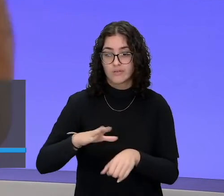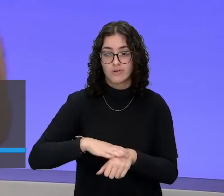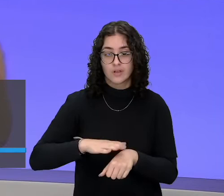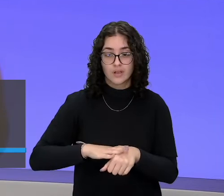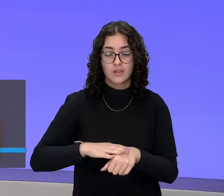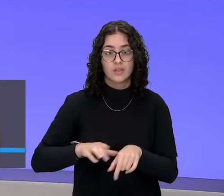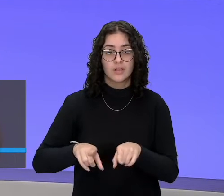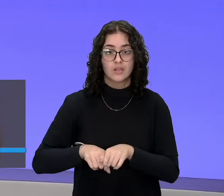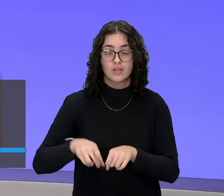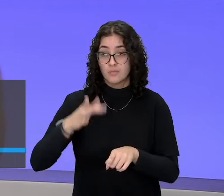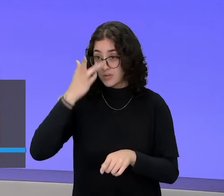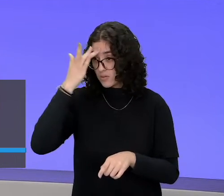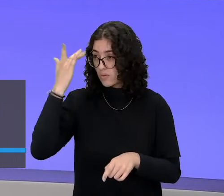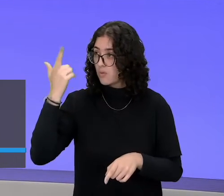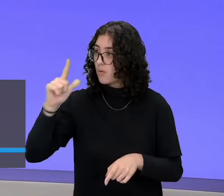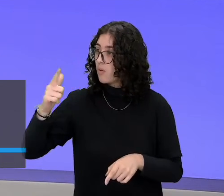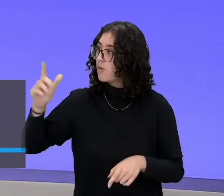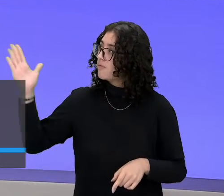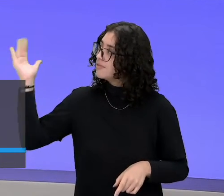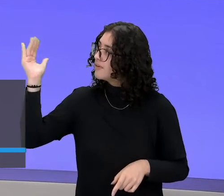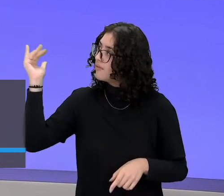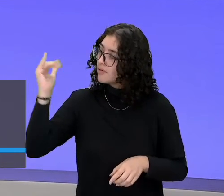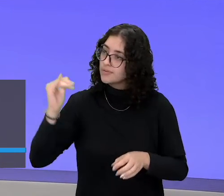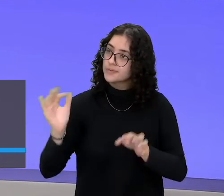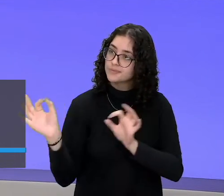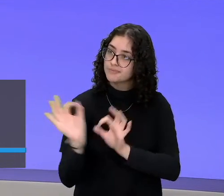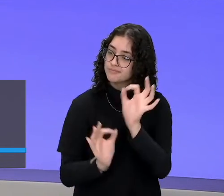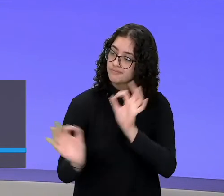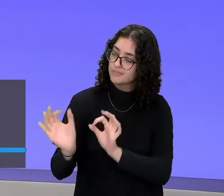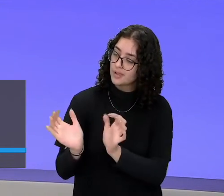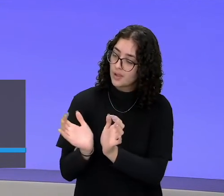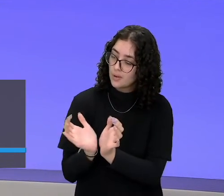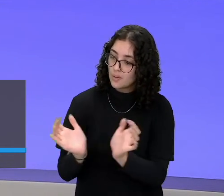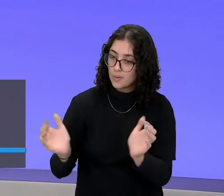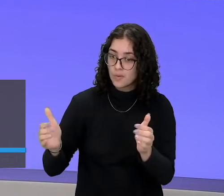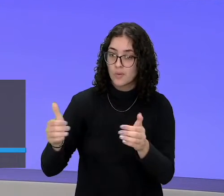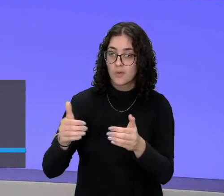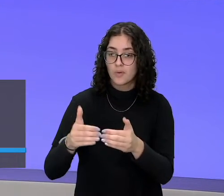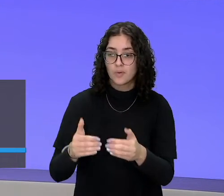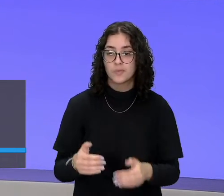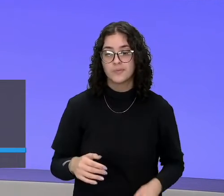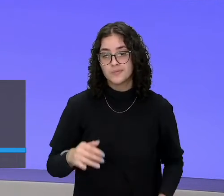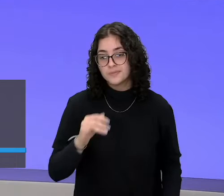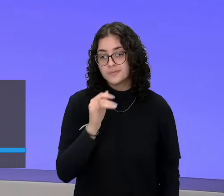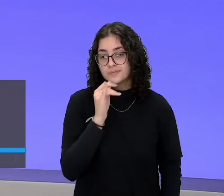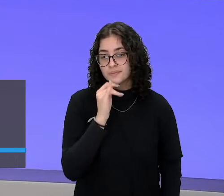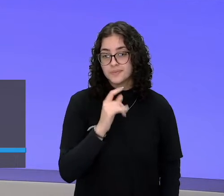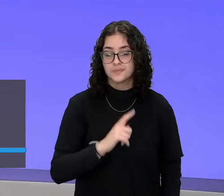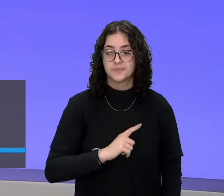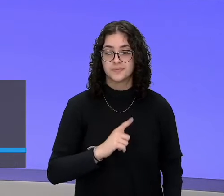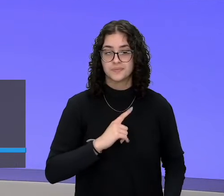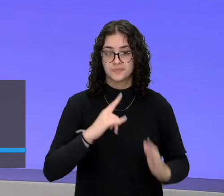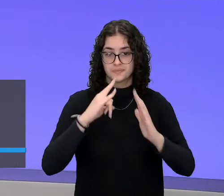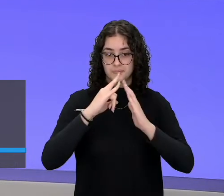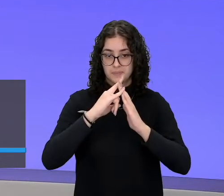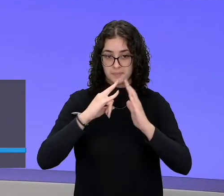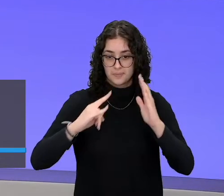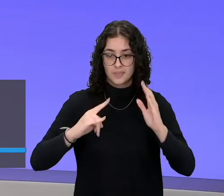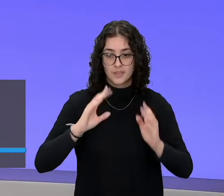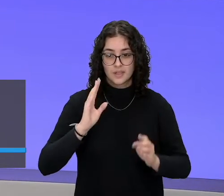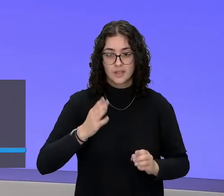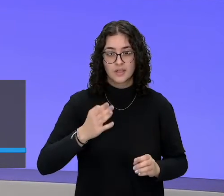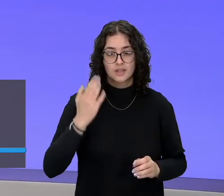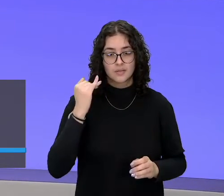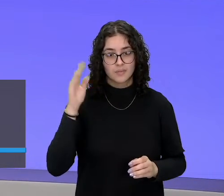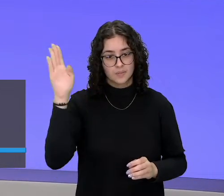traziam outras pessoas de outros locais. Então a gente tem por exemplo, o Quilombo dos Palmares, que é um dos mais conhecidos